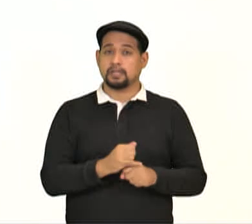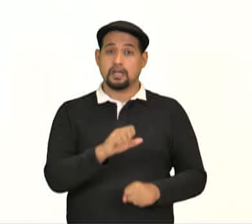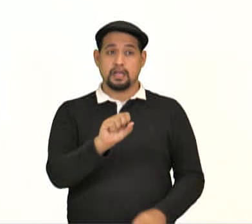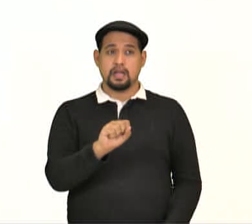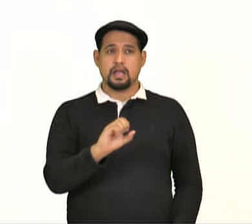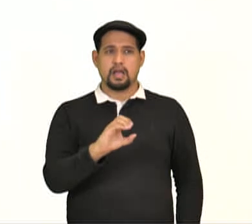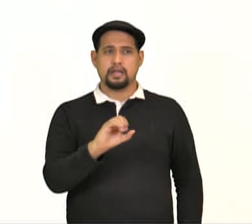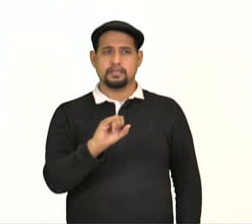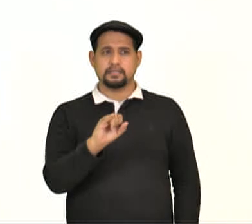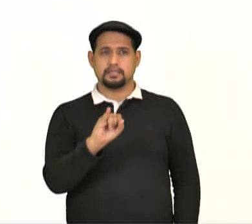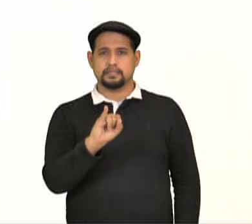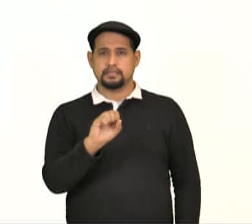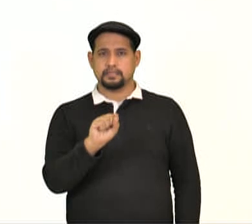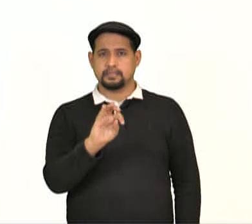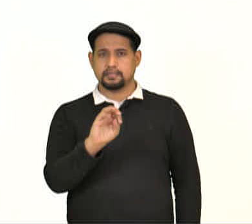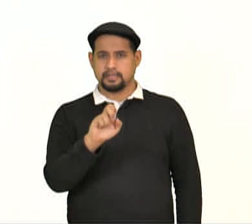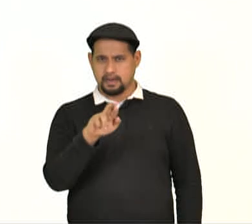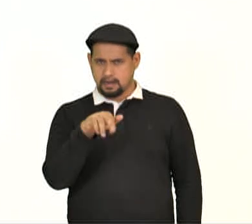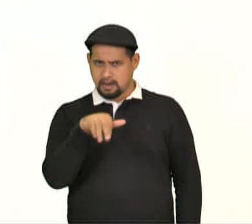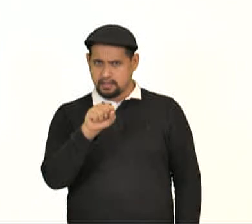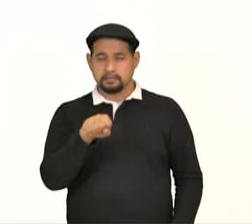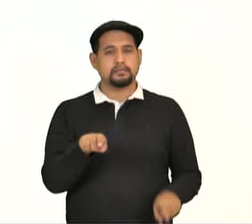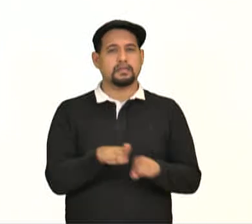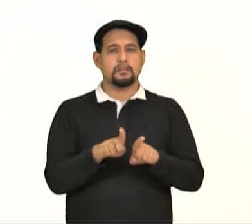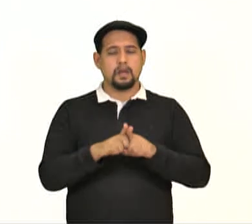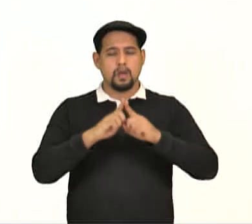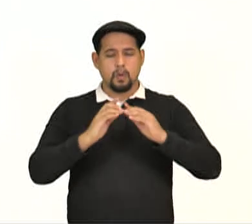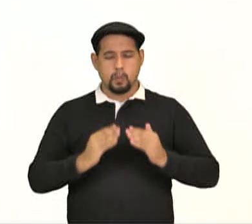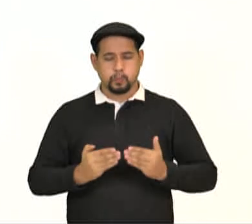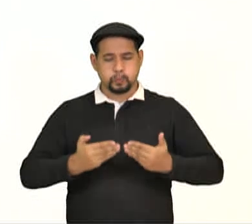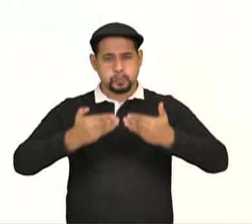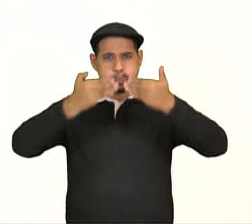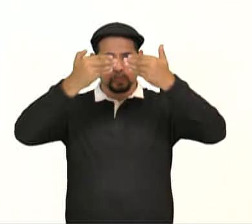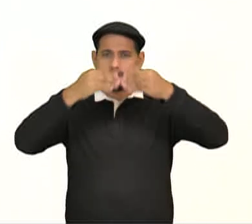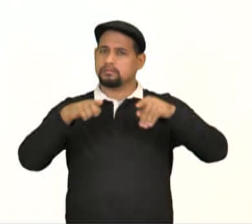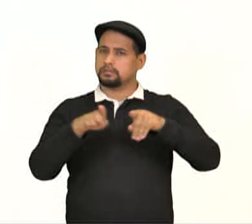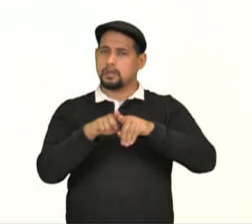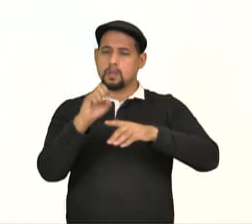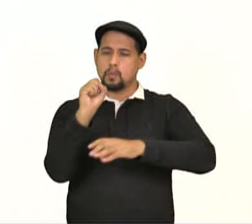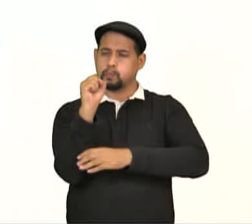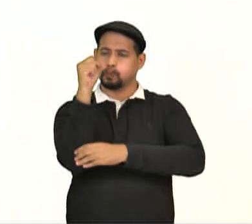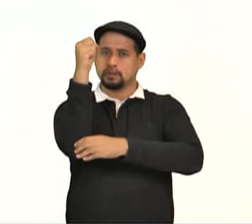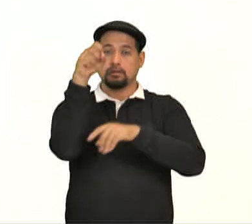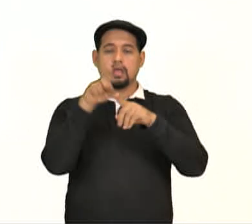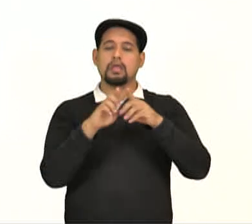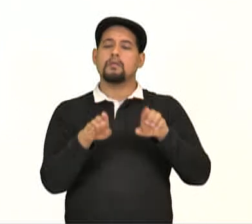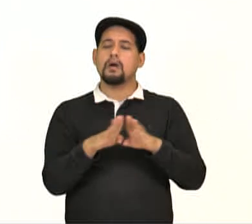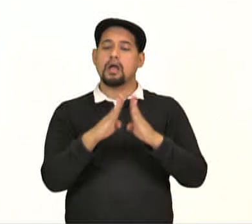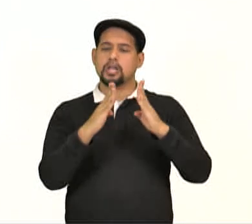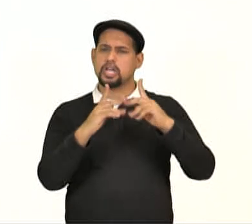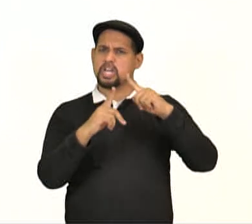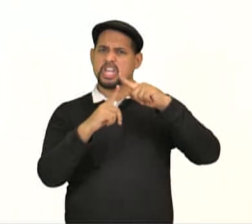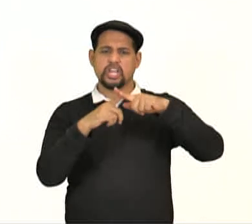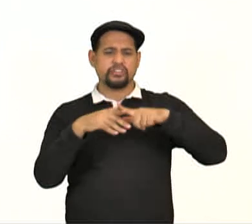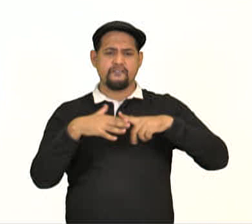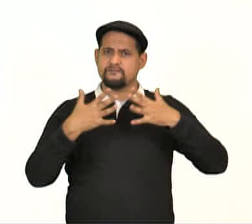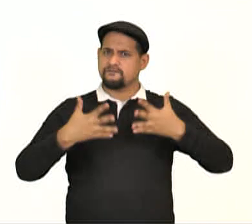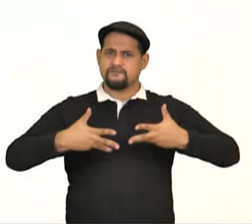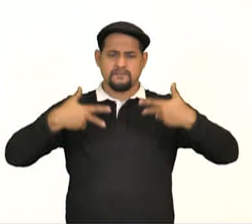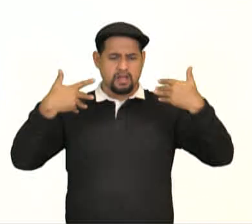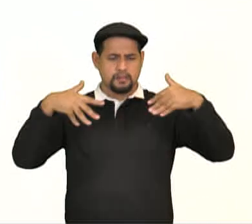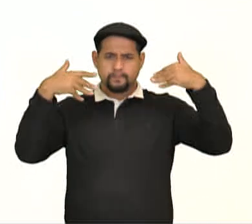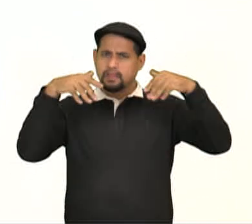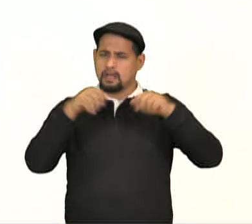né, que tornava ainda mais segura a própria muralha. A gente tem a Basílica de Santa Sofia também, que é uma igreja fantástica construída